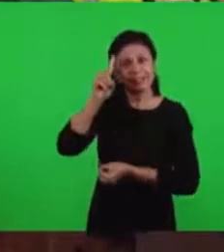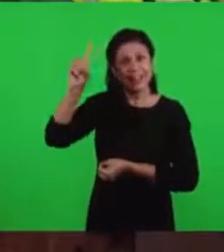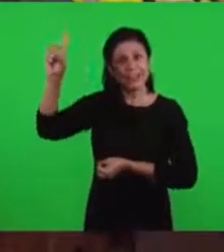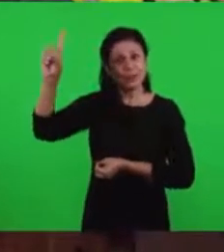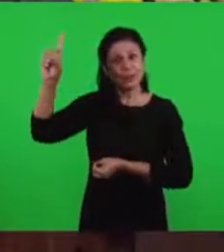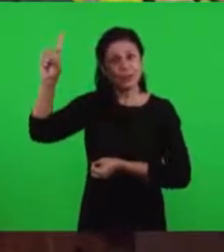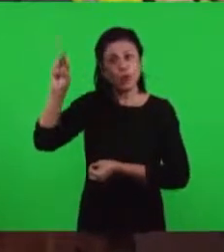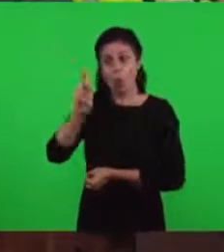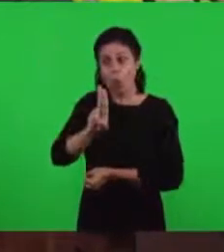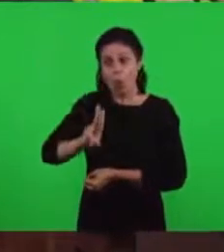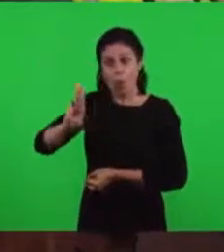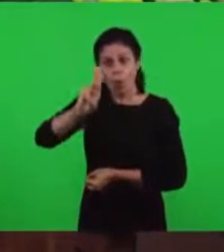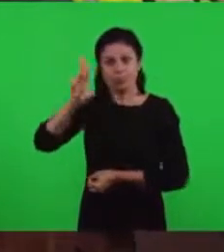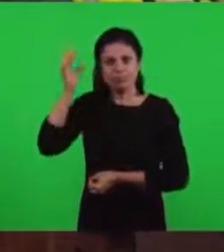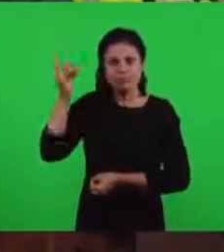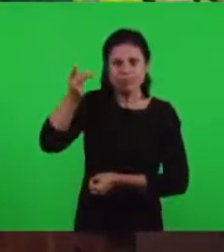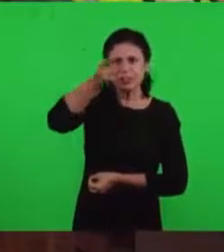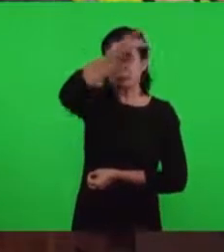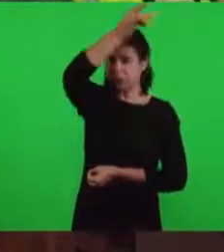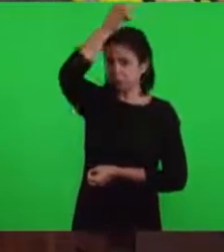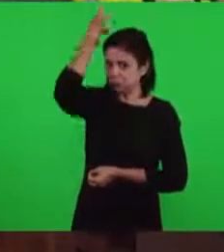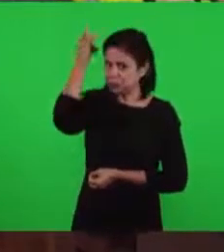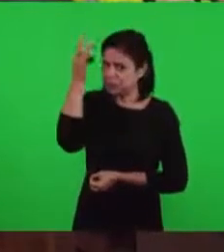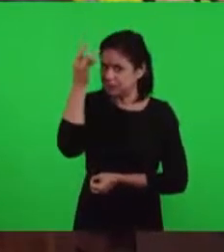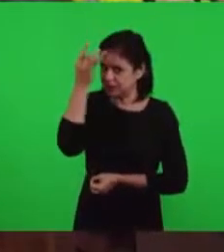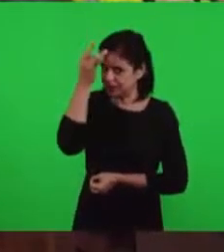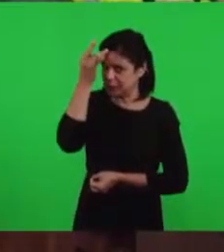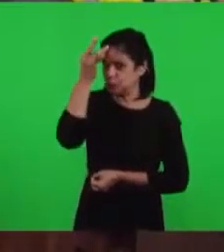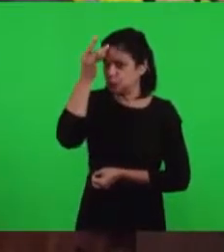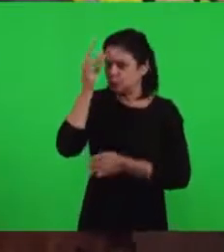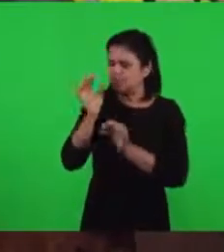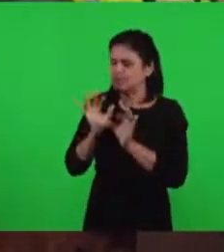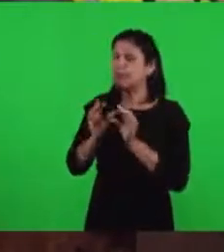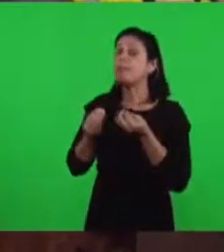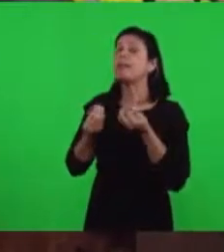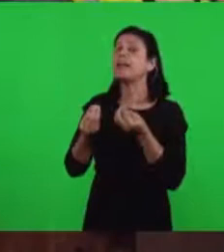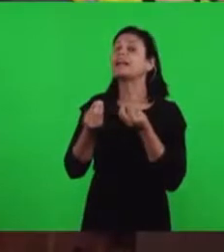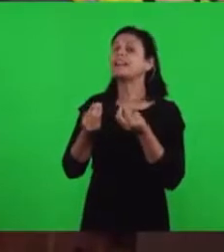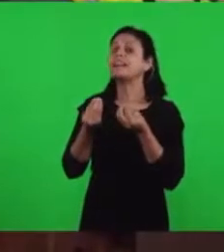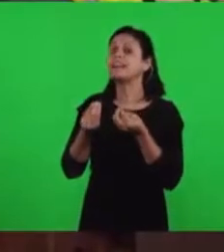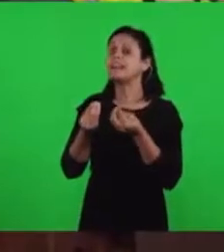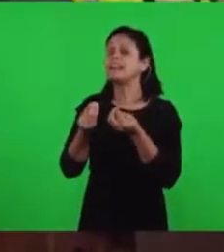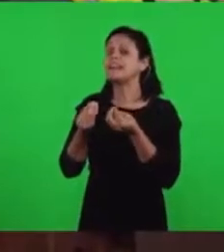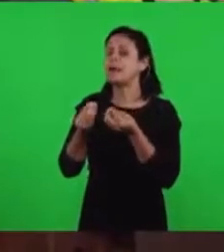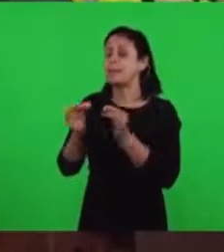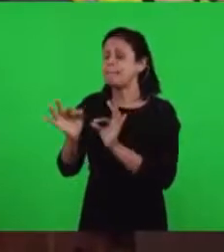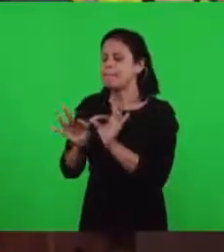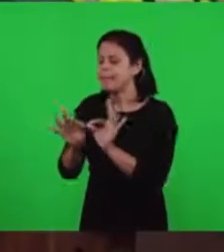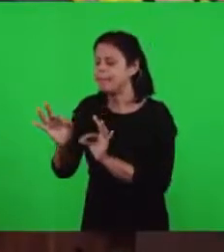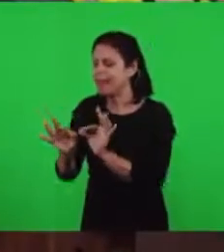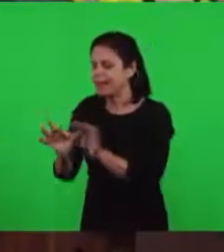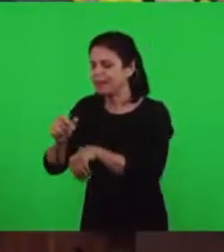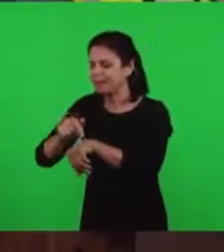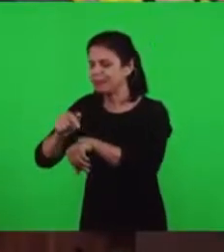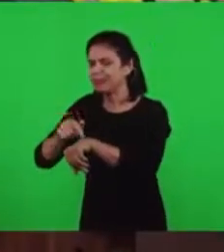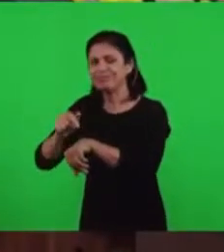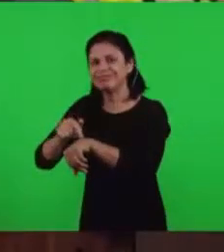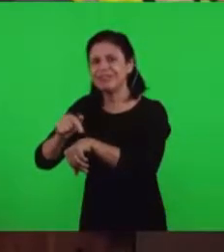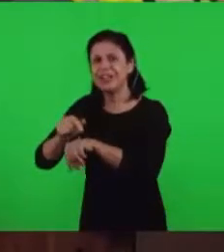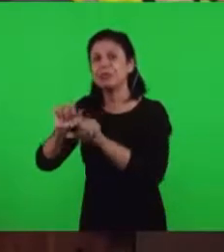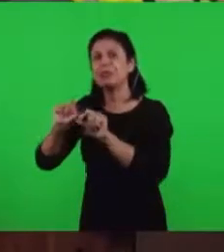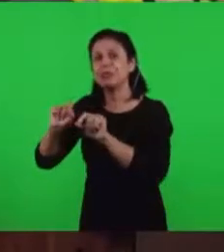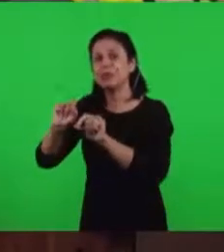desde muito preparou para esse tempo uma